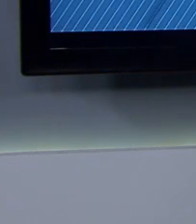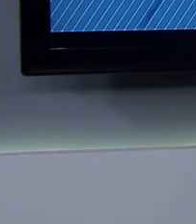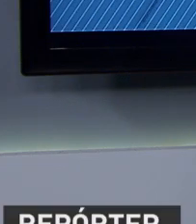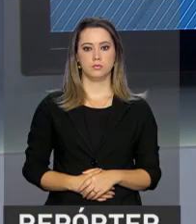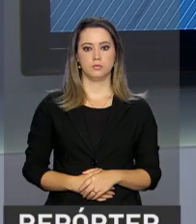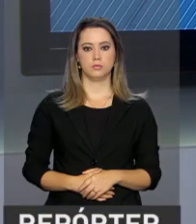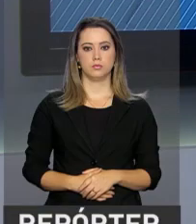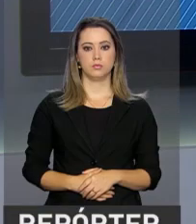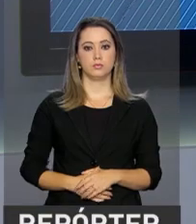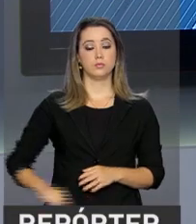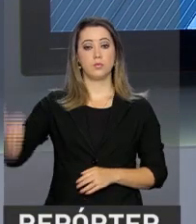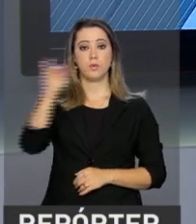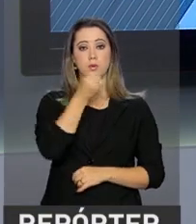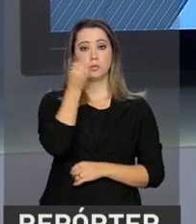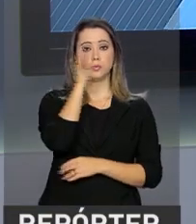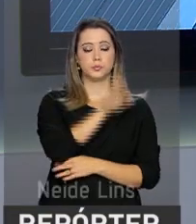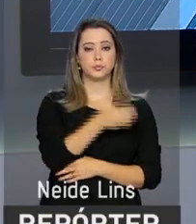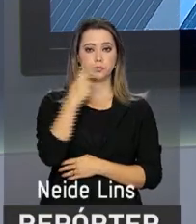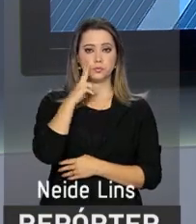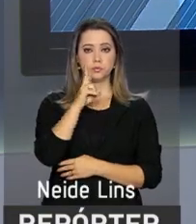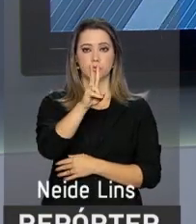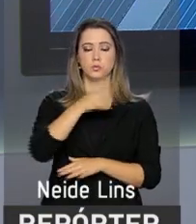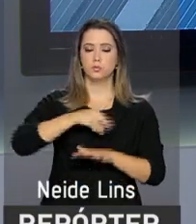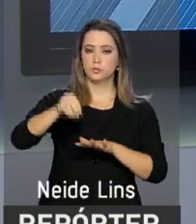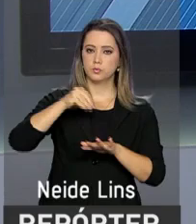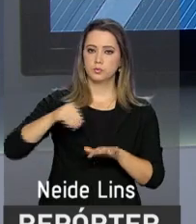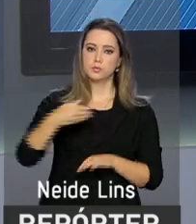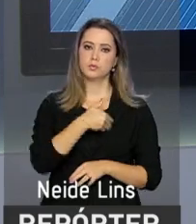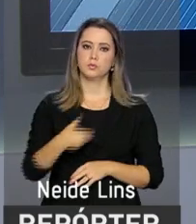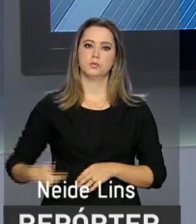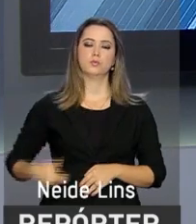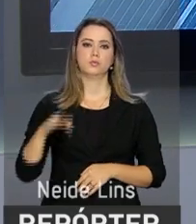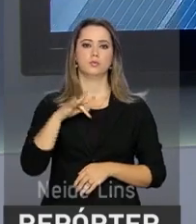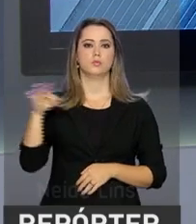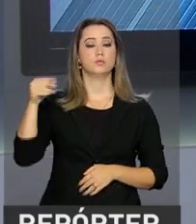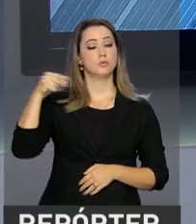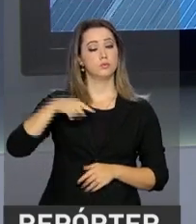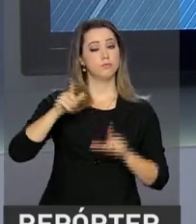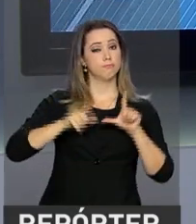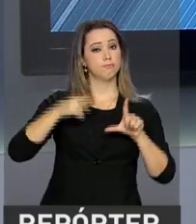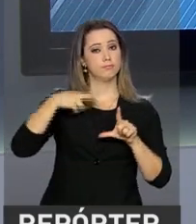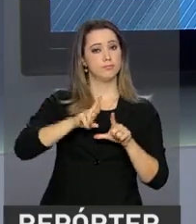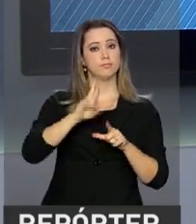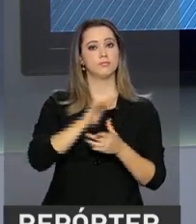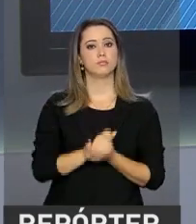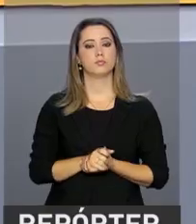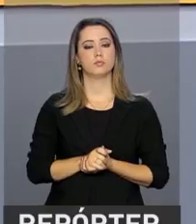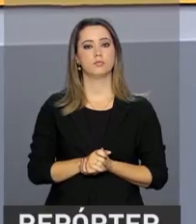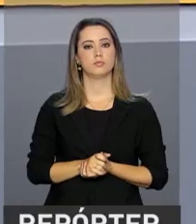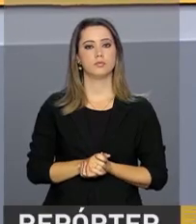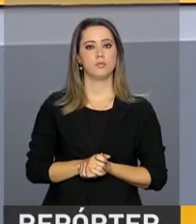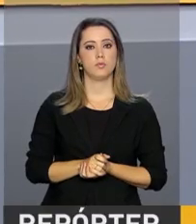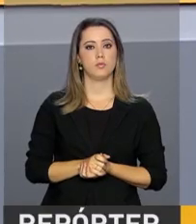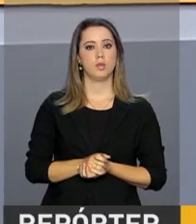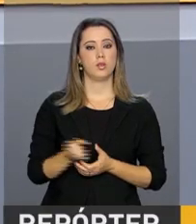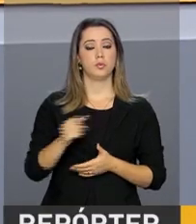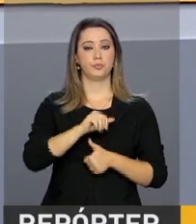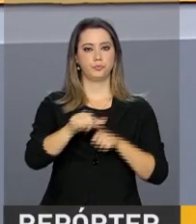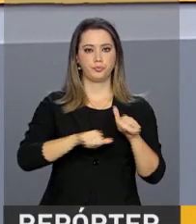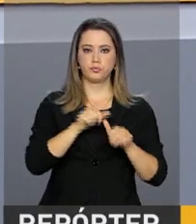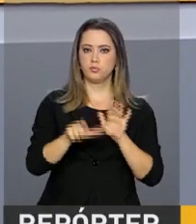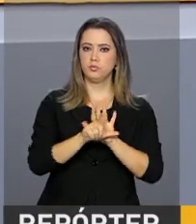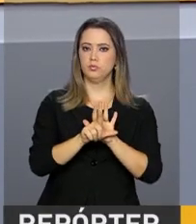olá boa tarde acompanha agora as notícias do governo federal aqui no repórter nbr a reforma da previdência